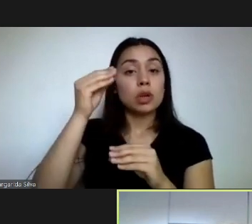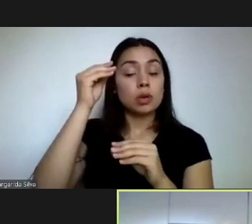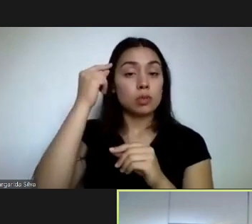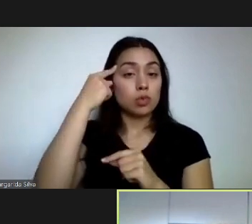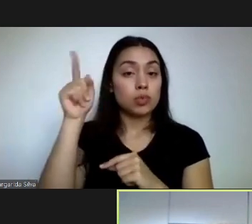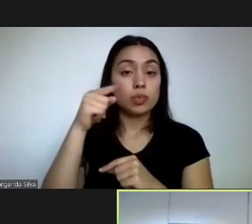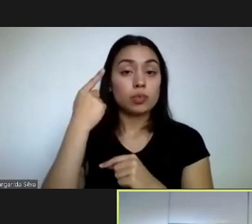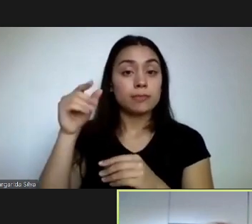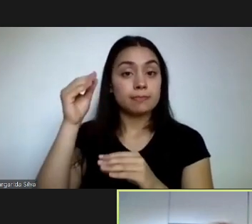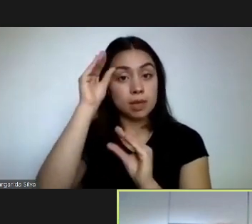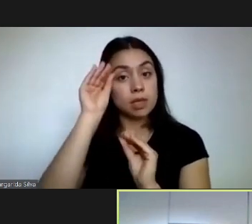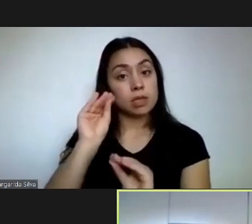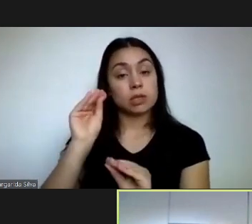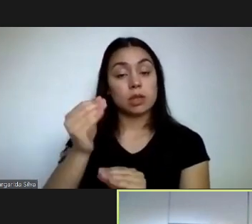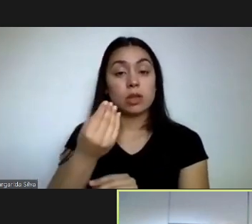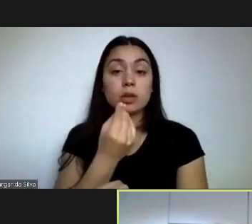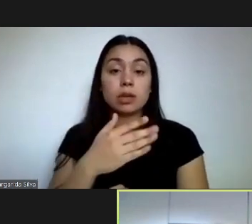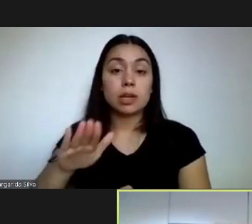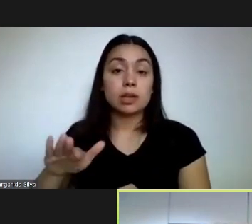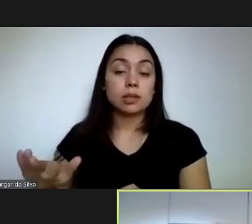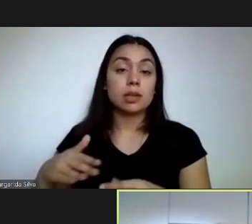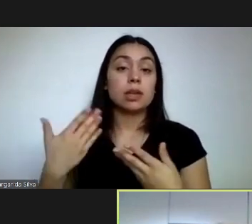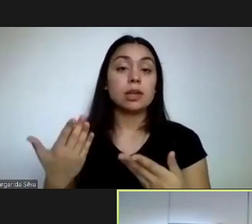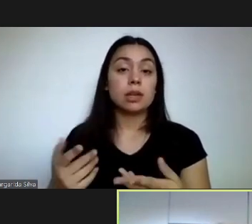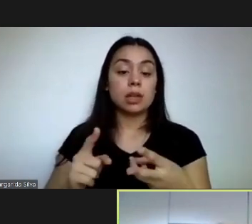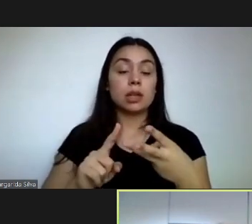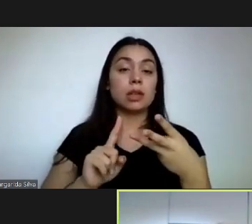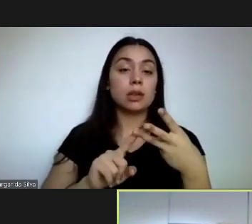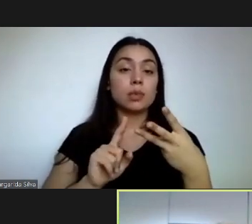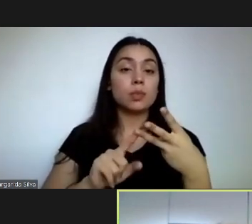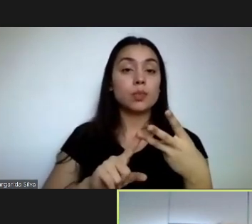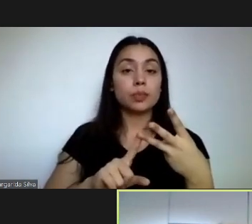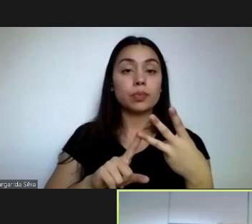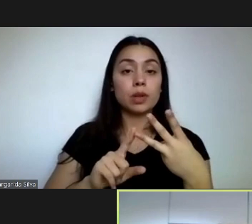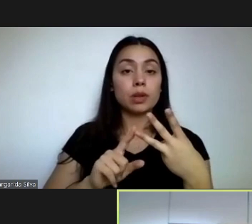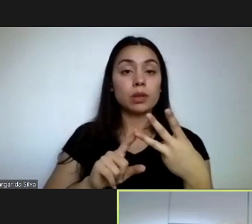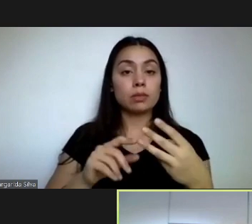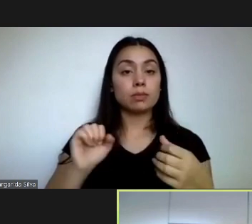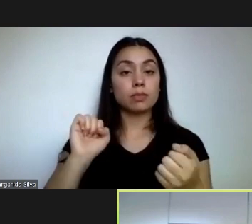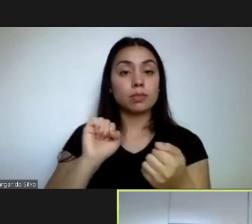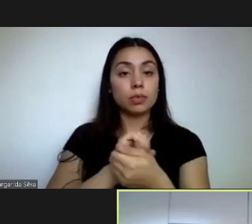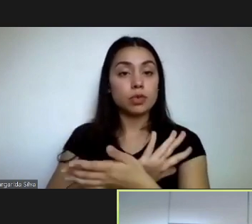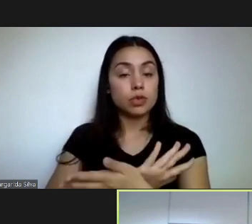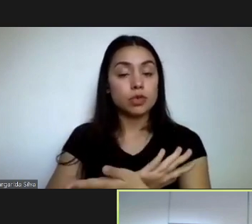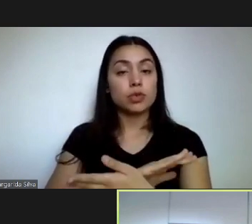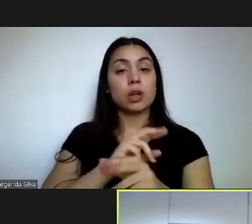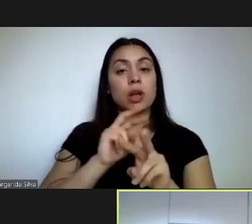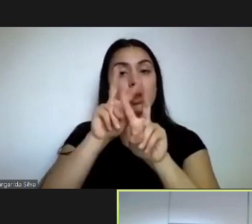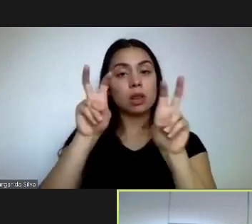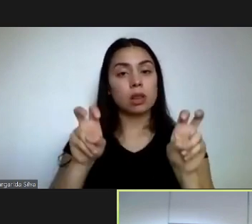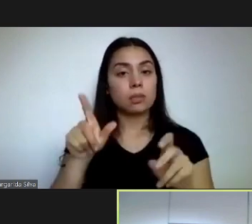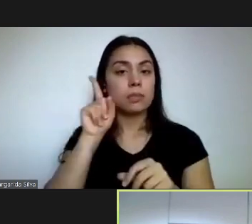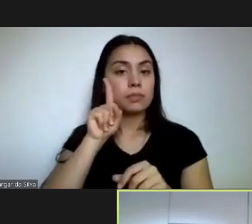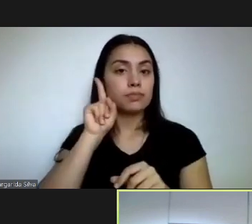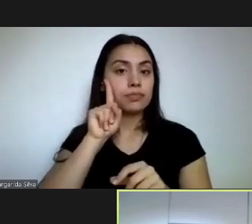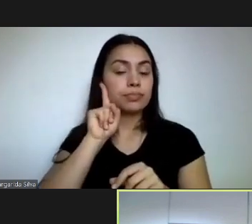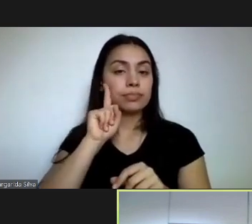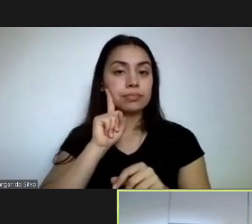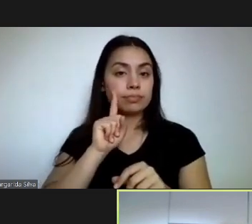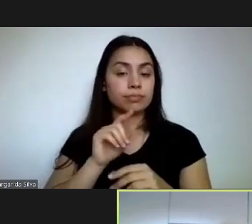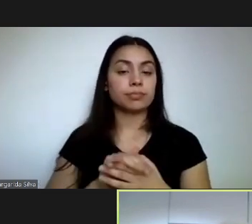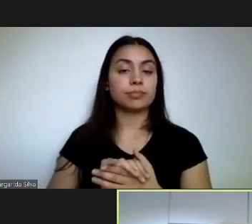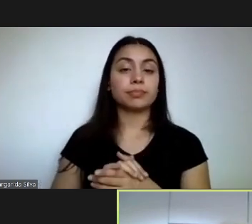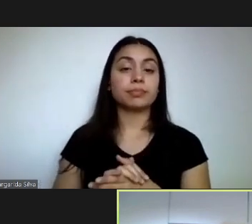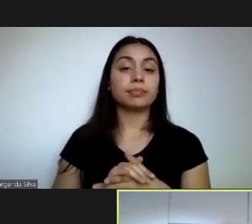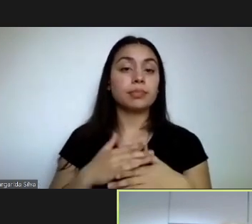capacitação, e depois a produção ou divulgação de recursos didático-pedagógicos para que se possam trabalhar estes temas. Assim,